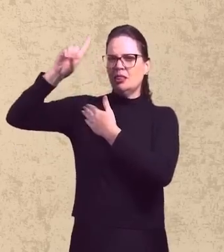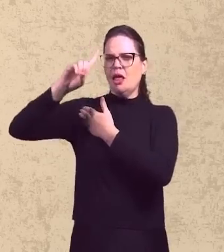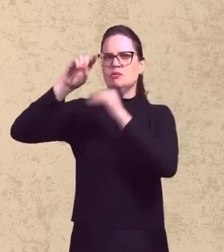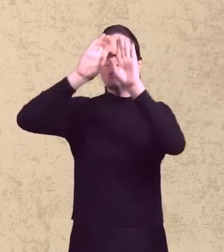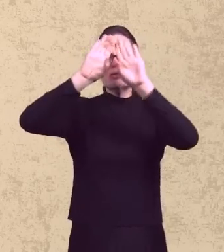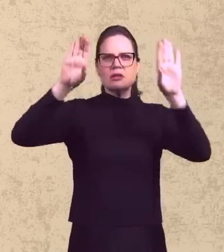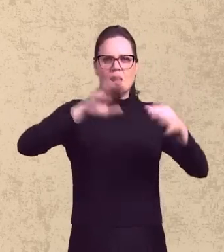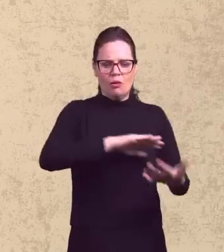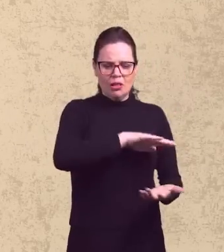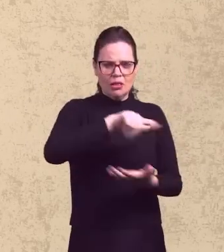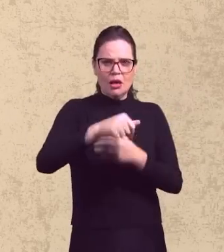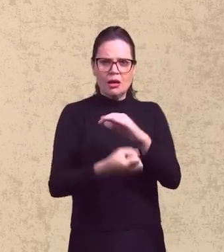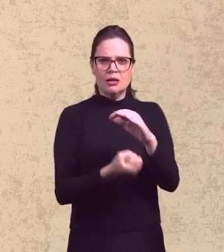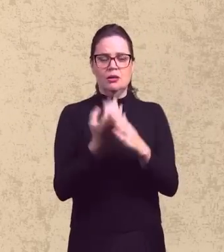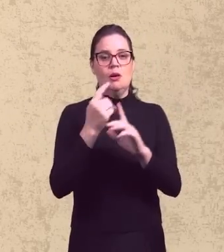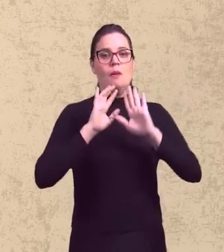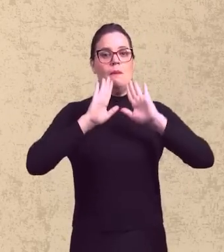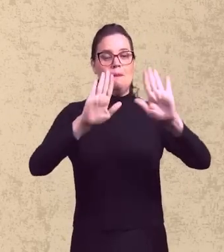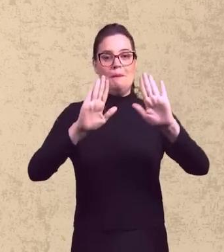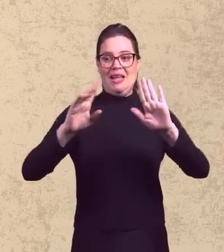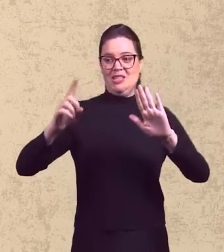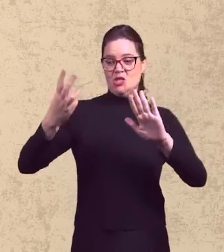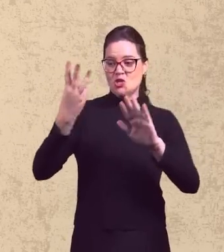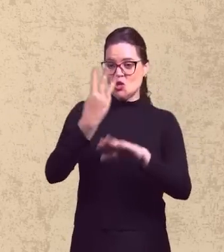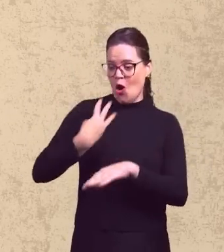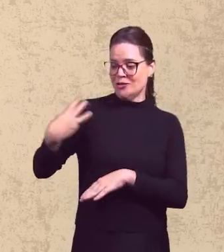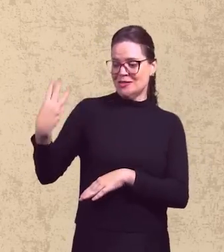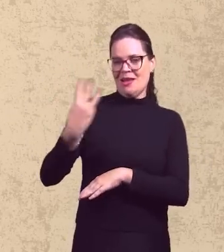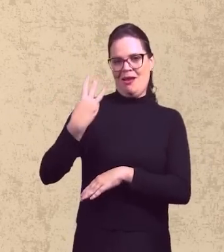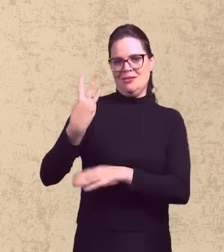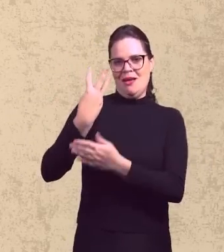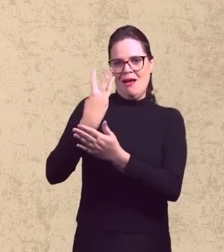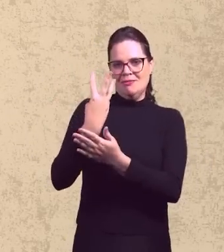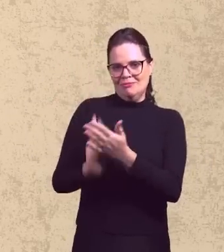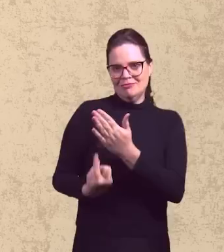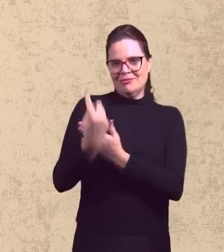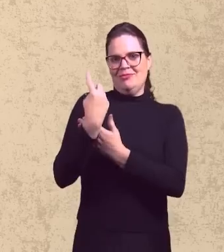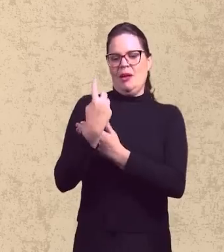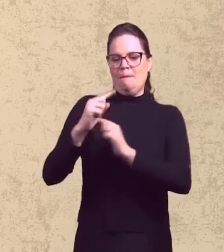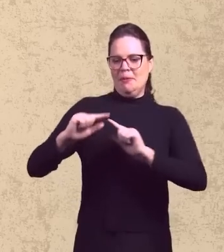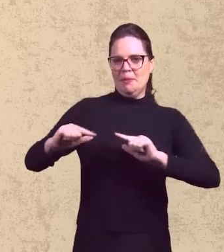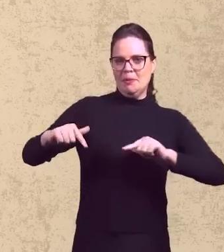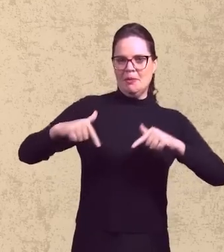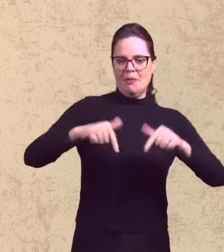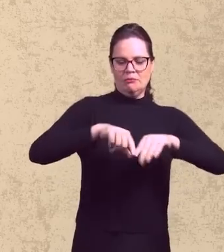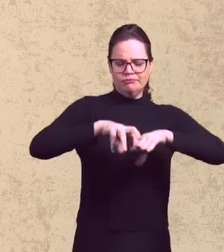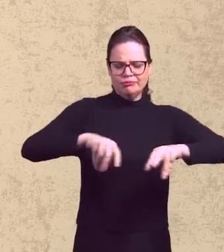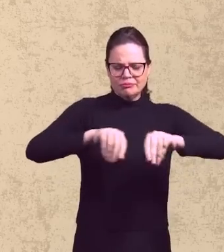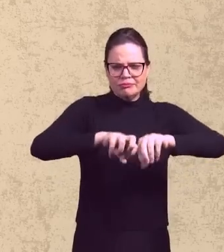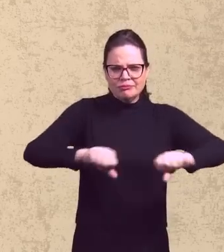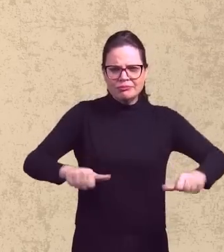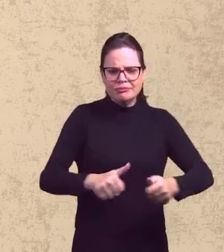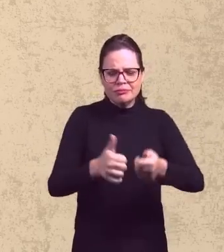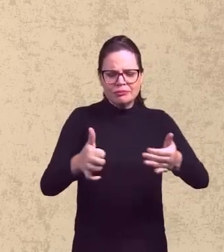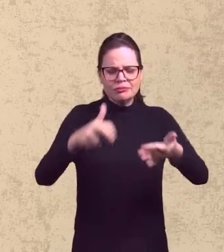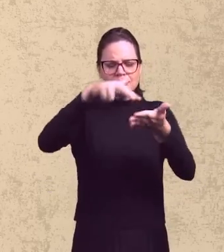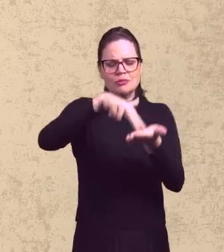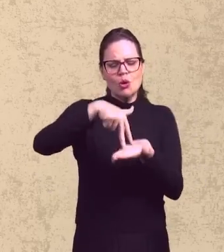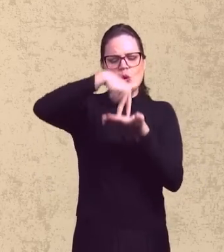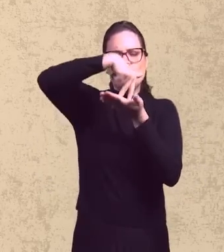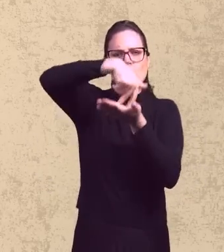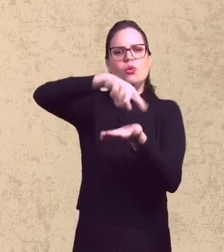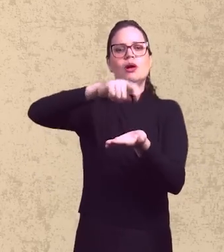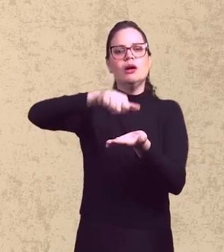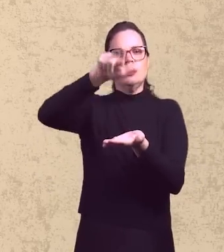terra, mas façamos o homem à nossa imagem conforme a nossa semelhança. Exatamente.